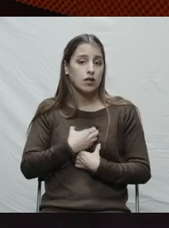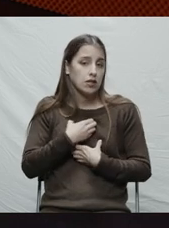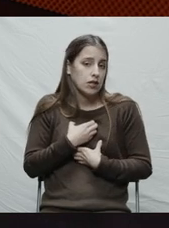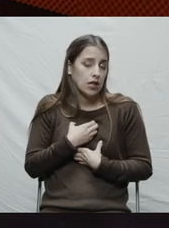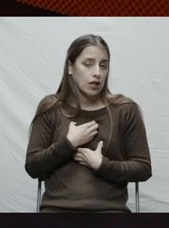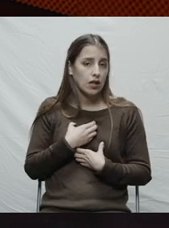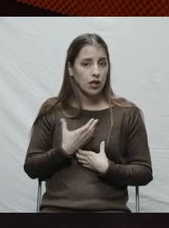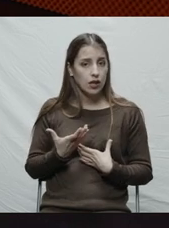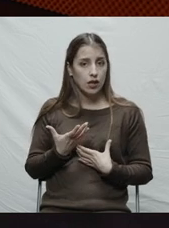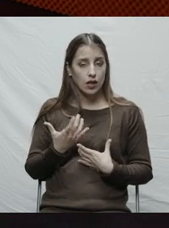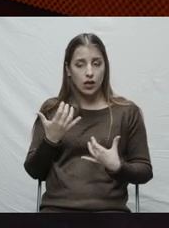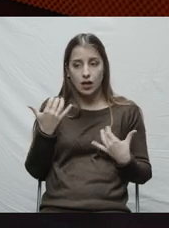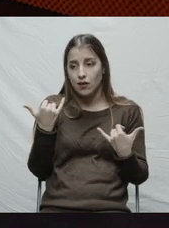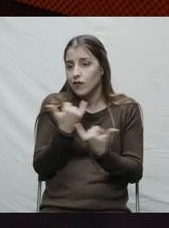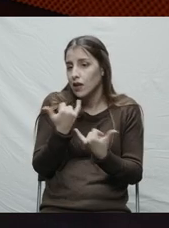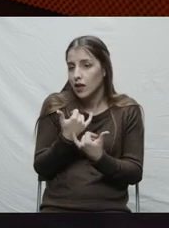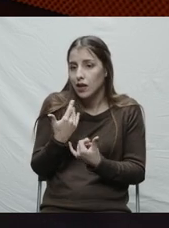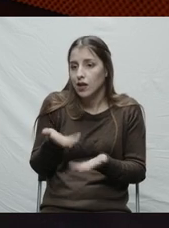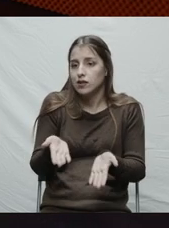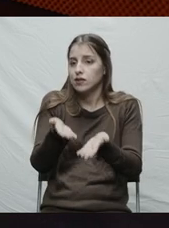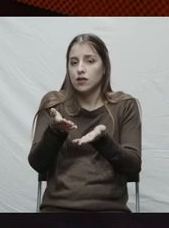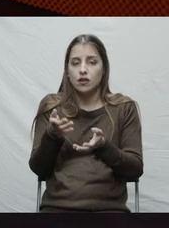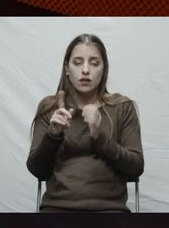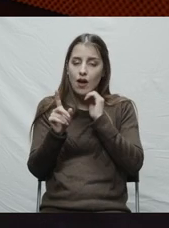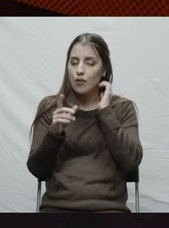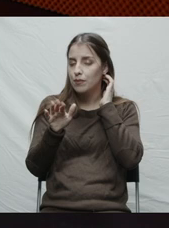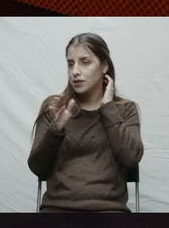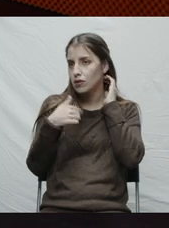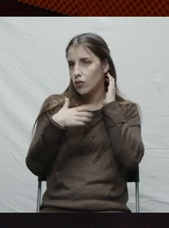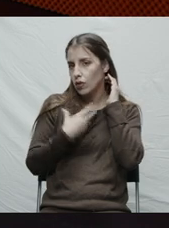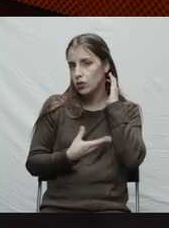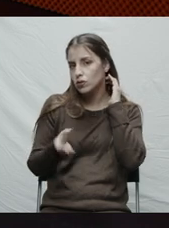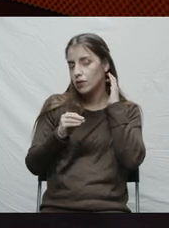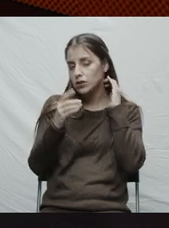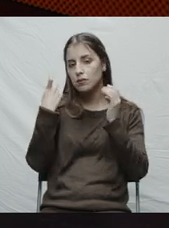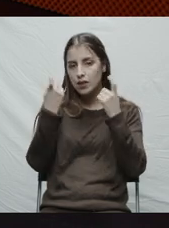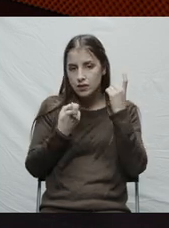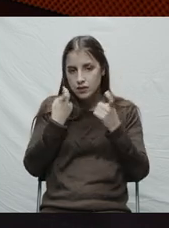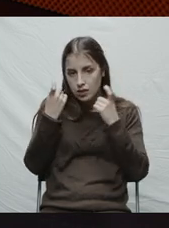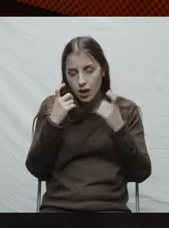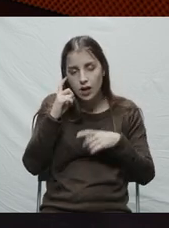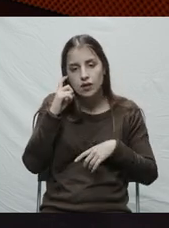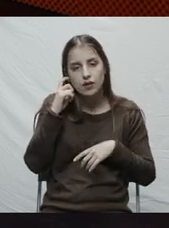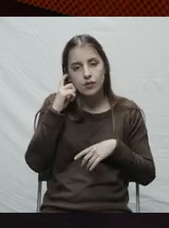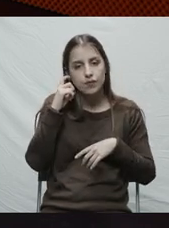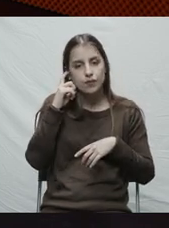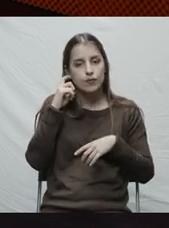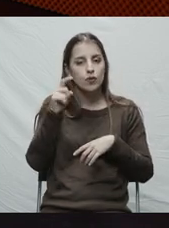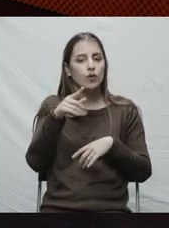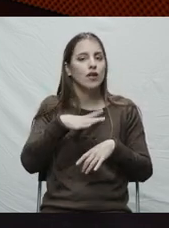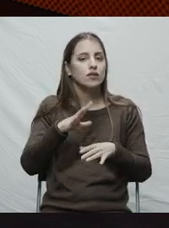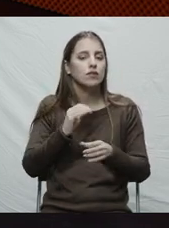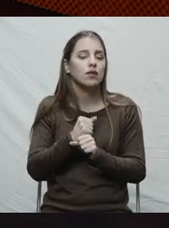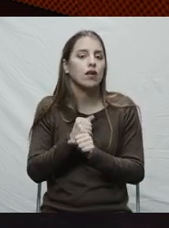you are moving, mas Claro. qualquer coisa mais do estilo, ok, vamos pensar esse movimento que tu tens aí, de onde é que isso vem? Tu queres